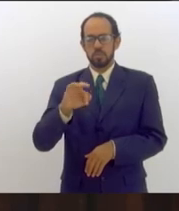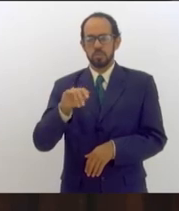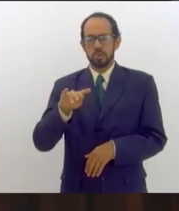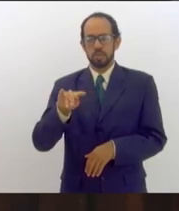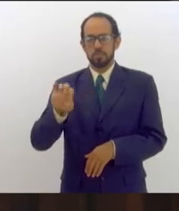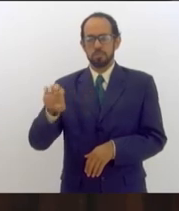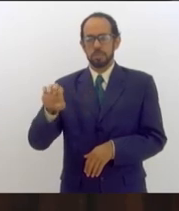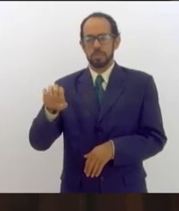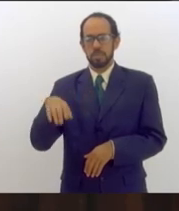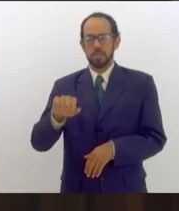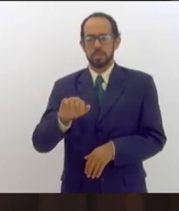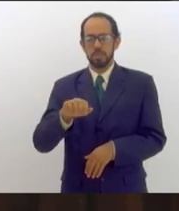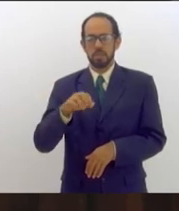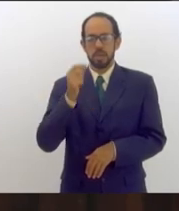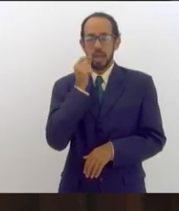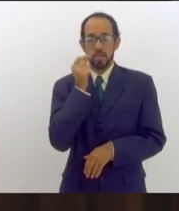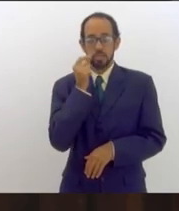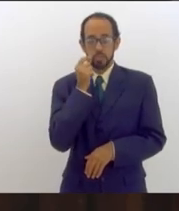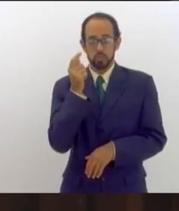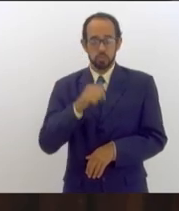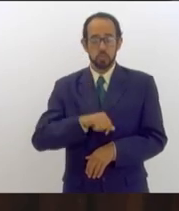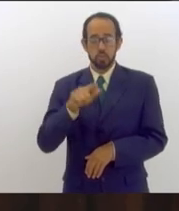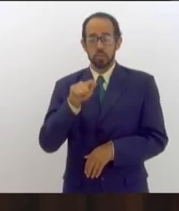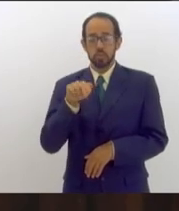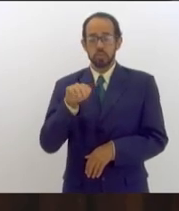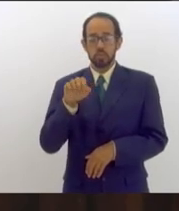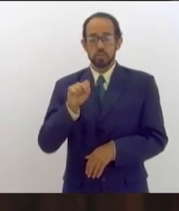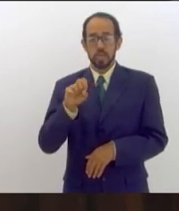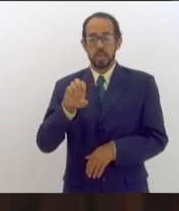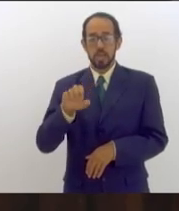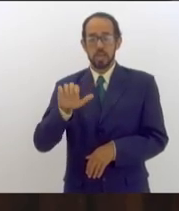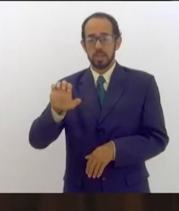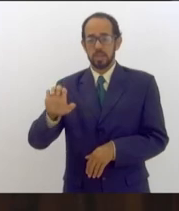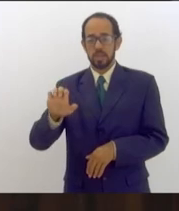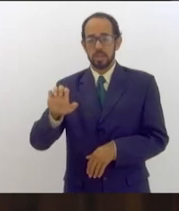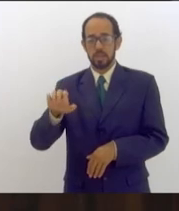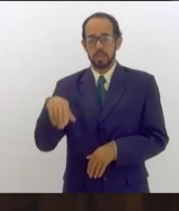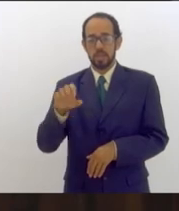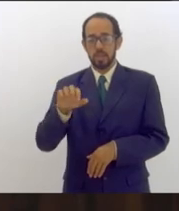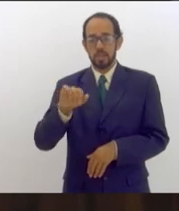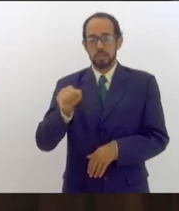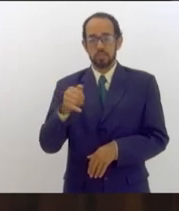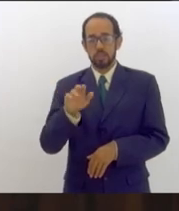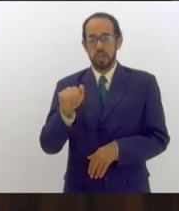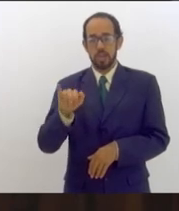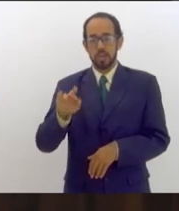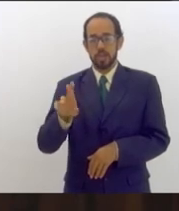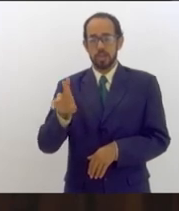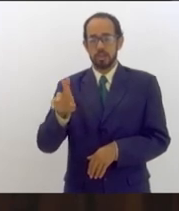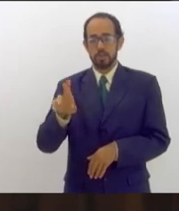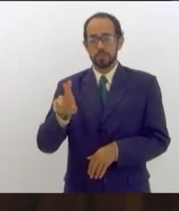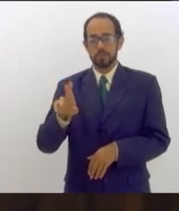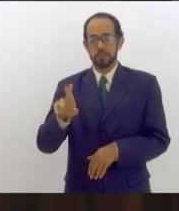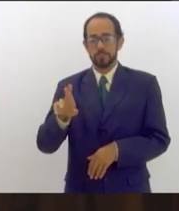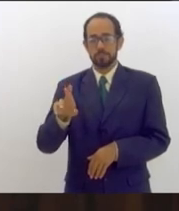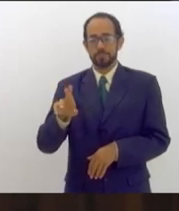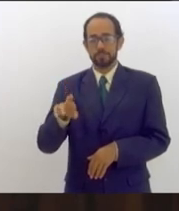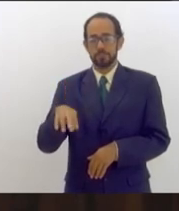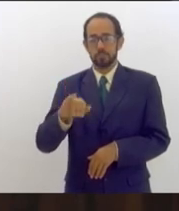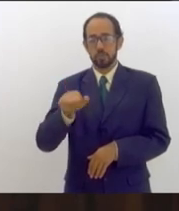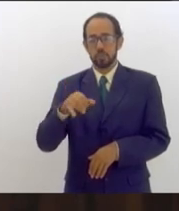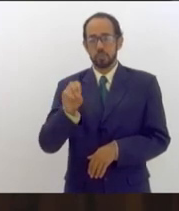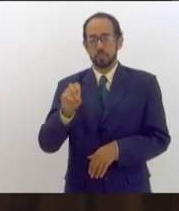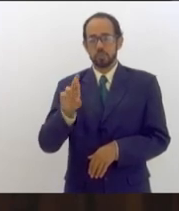Soares deputado Giovani Ratinho Deputado da Gisele Monteiro Deputado Jair Bittencourt deputado